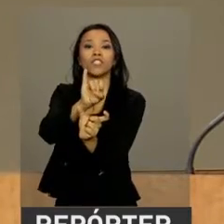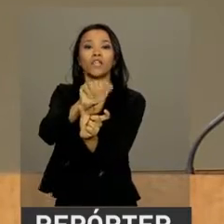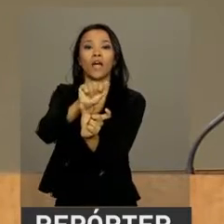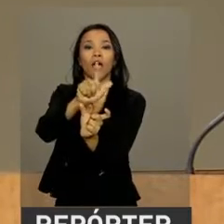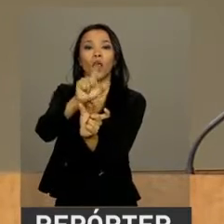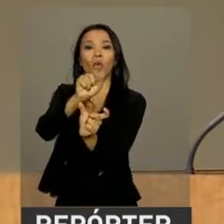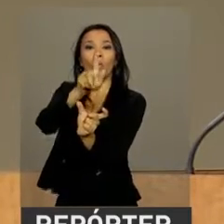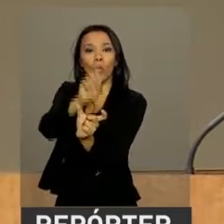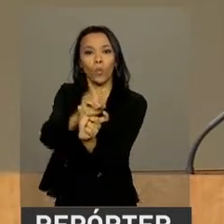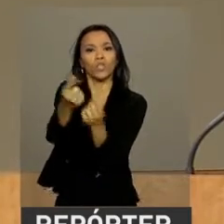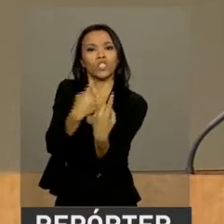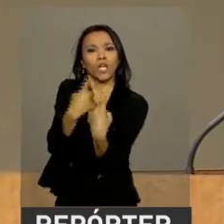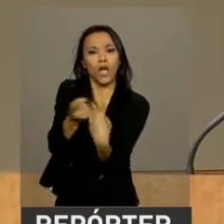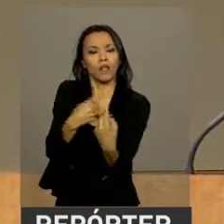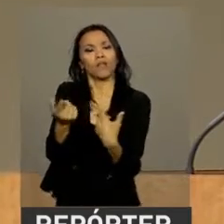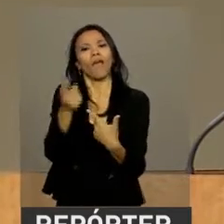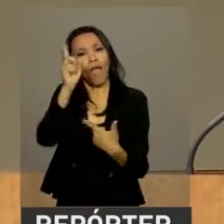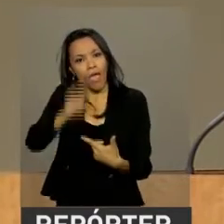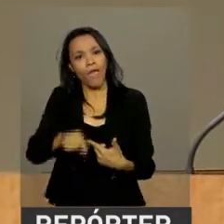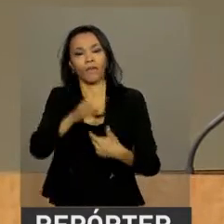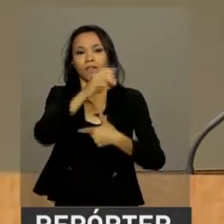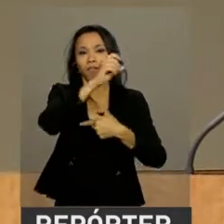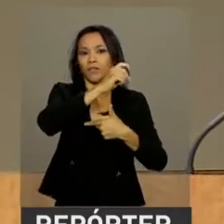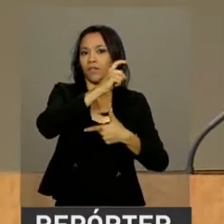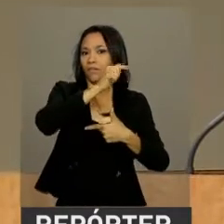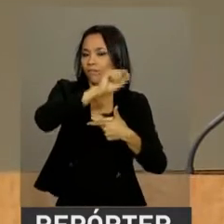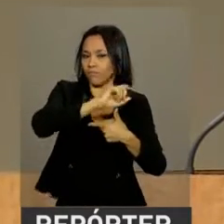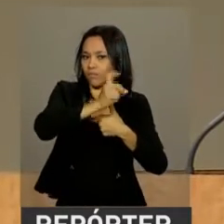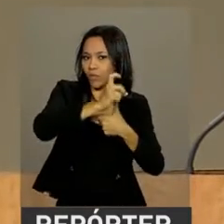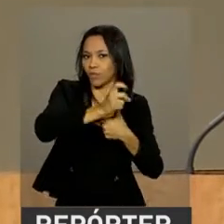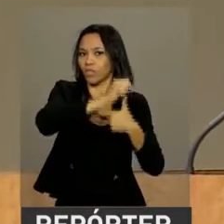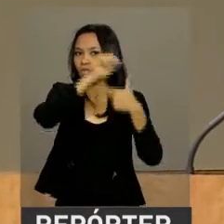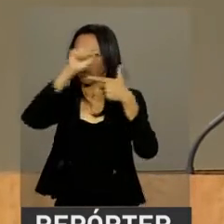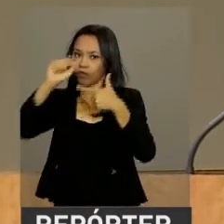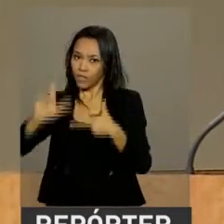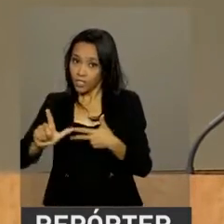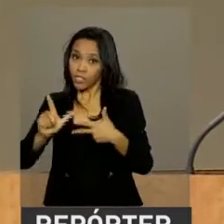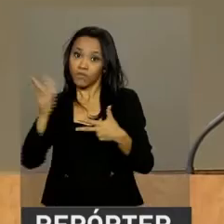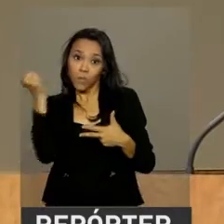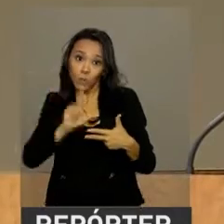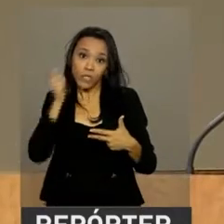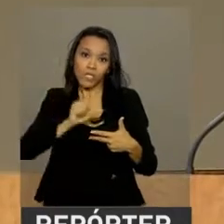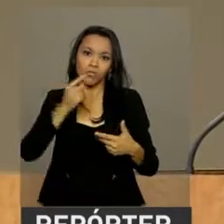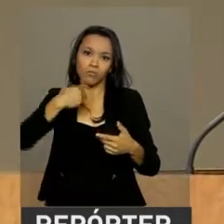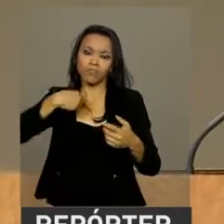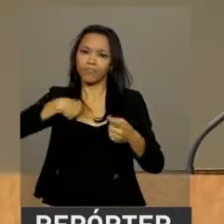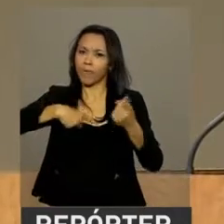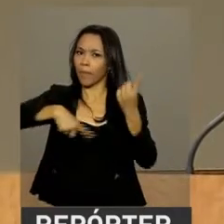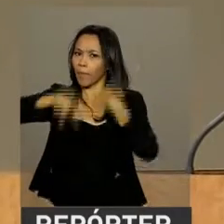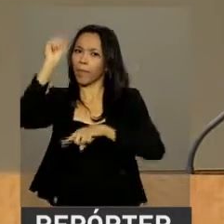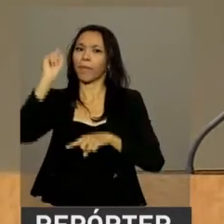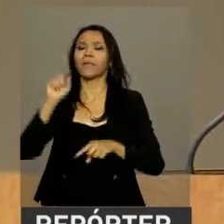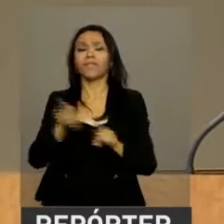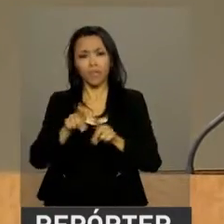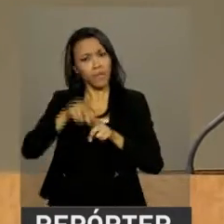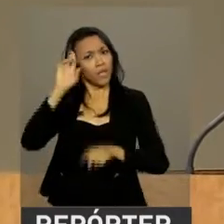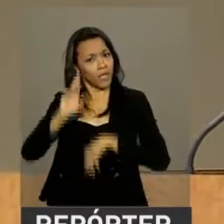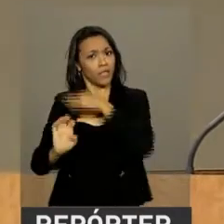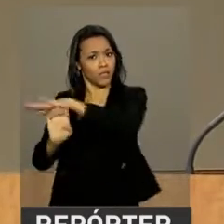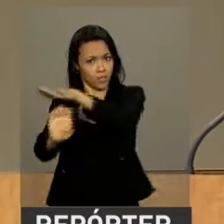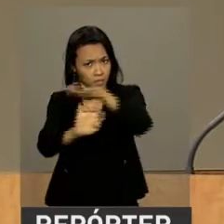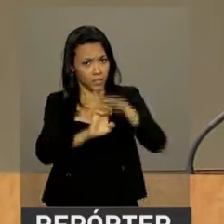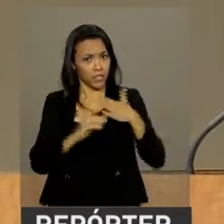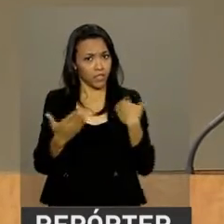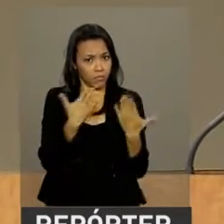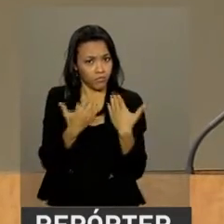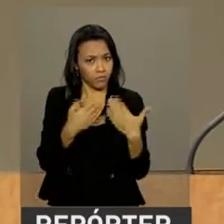o governo e o legislativo que tem permitido este avanço em pouquíssimo tempo. É o diálogo com os empresários nacionais